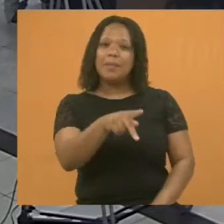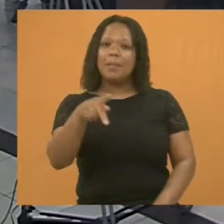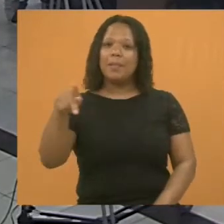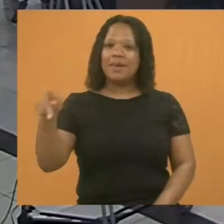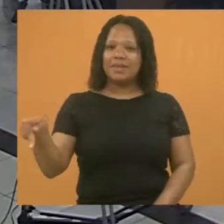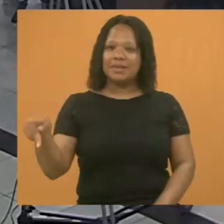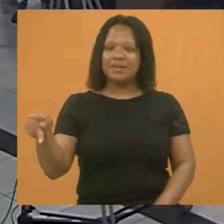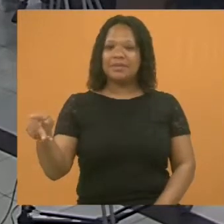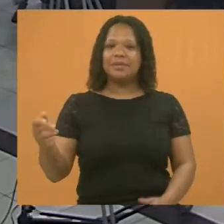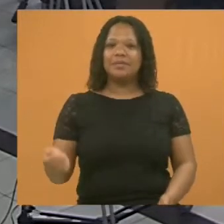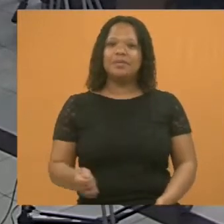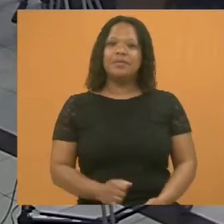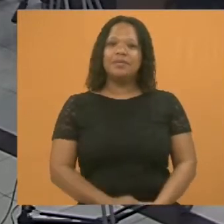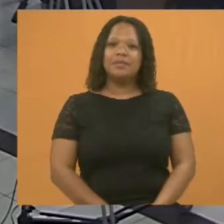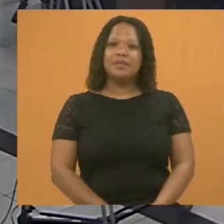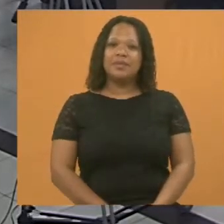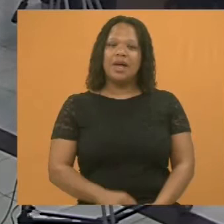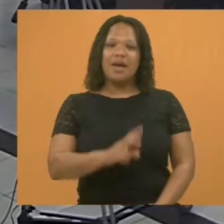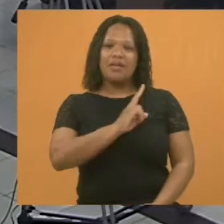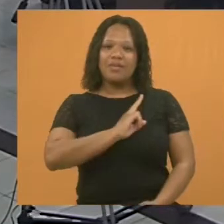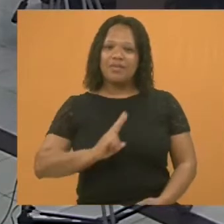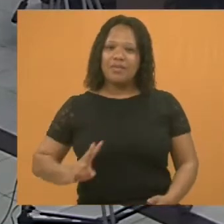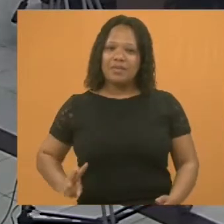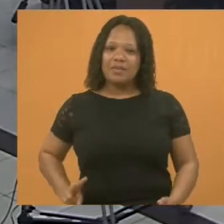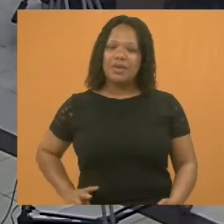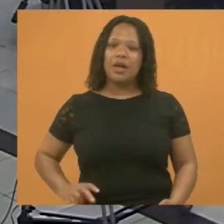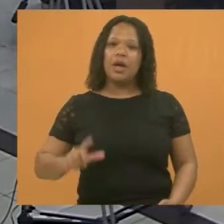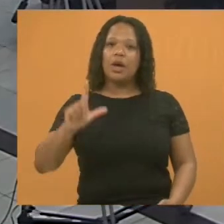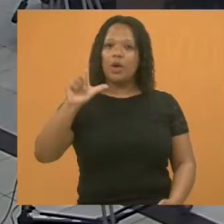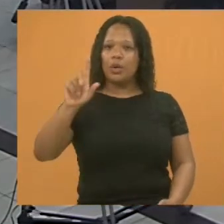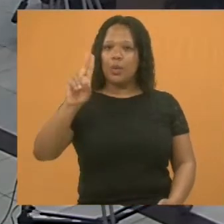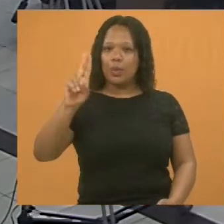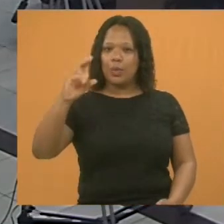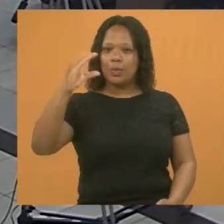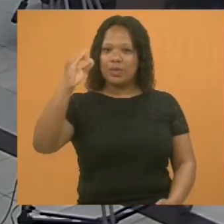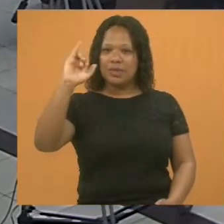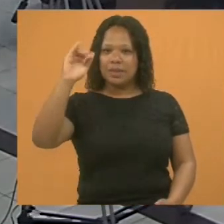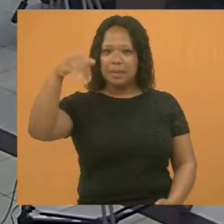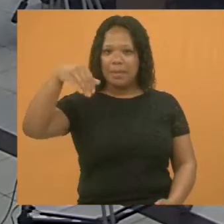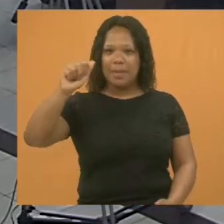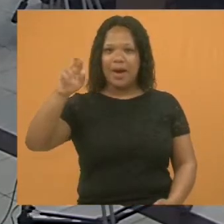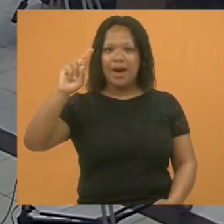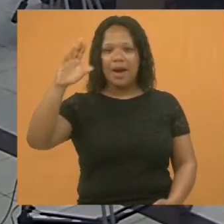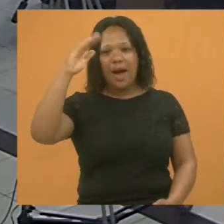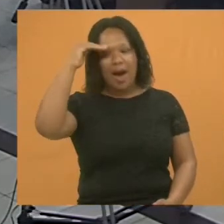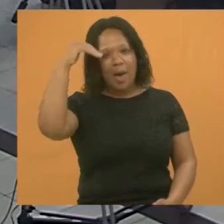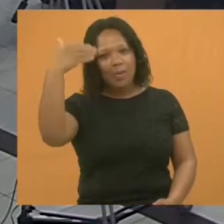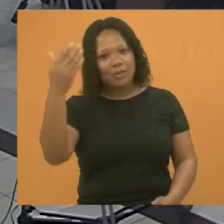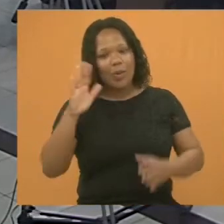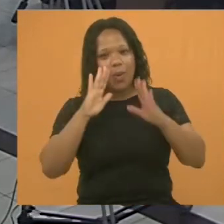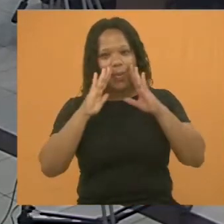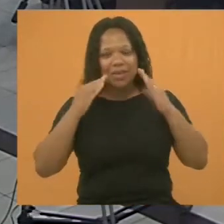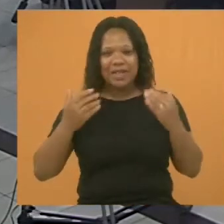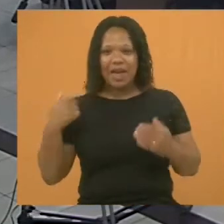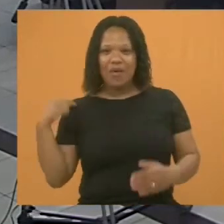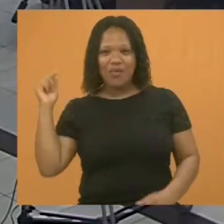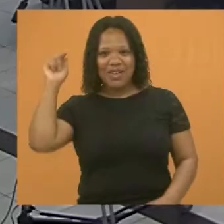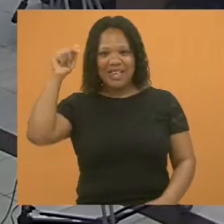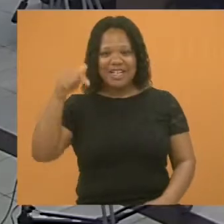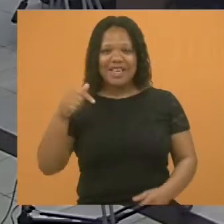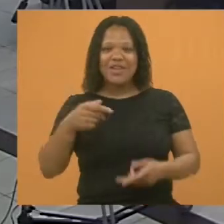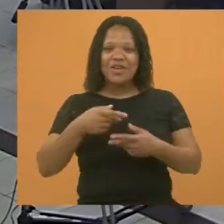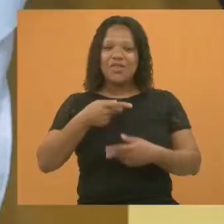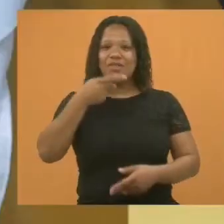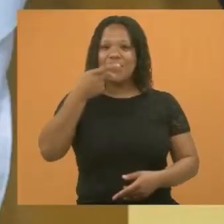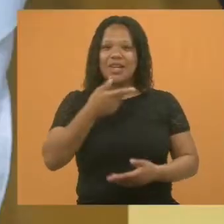presidente desta casa, a senhora vereadora Lucimar Panciona, a honrosa oportunidade aqui está para me dirigir a